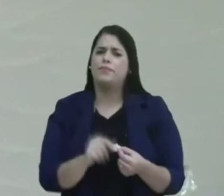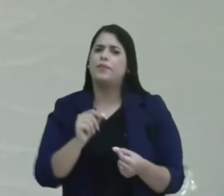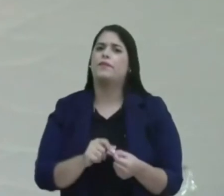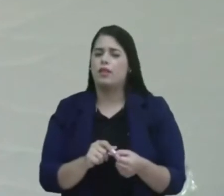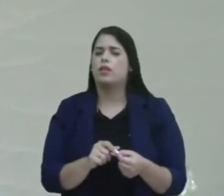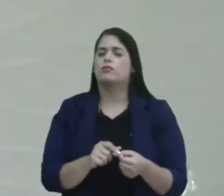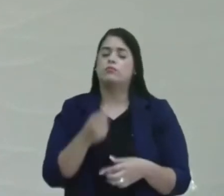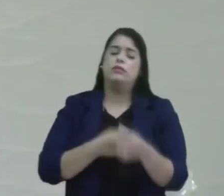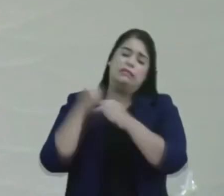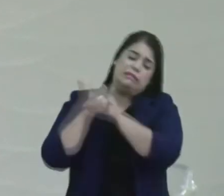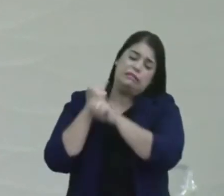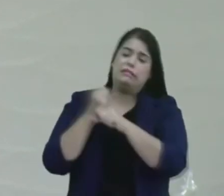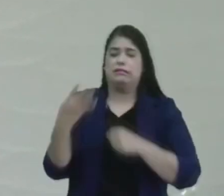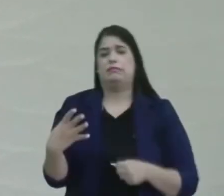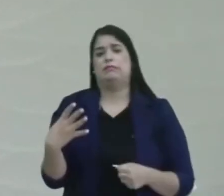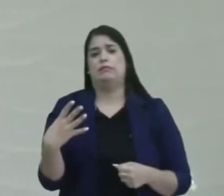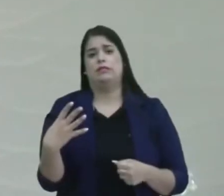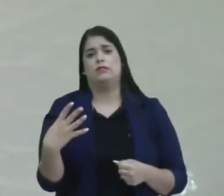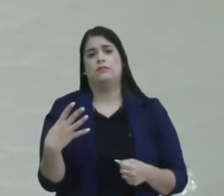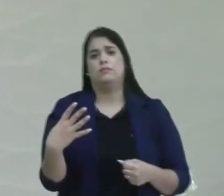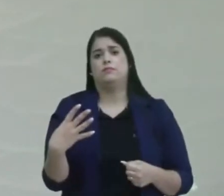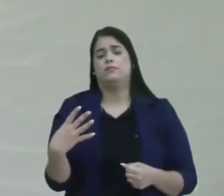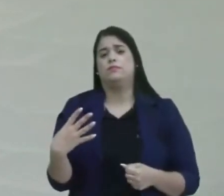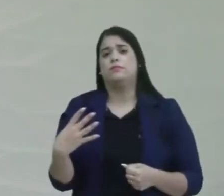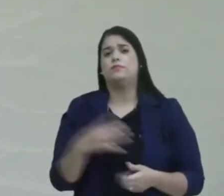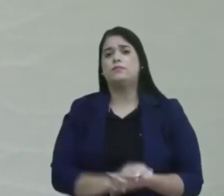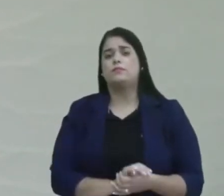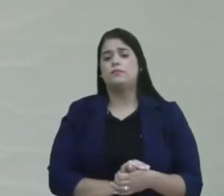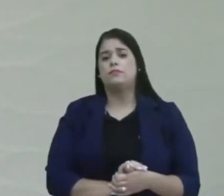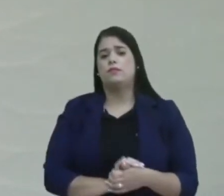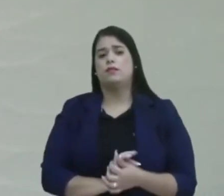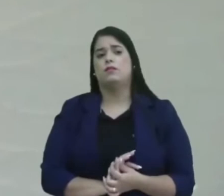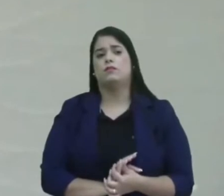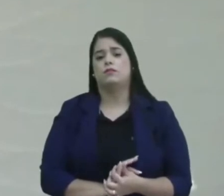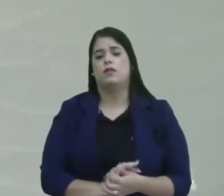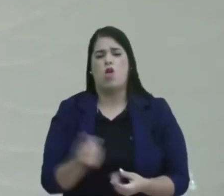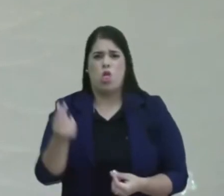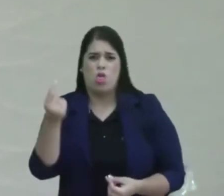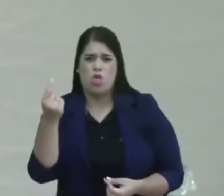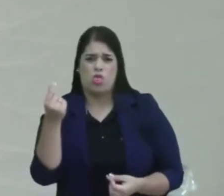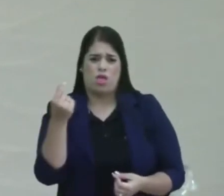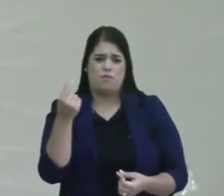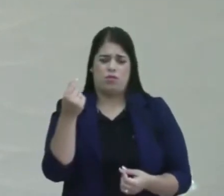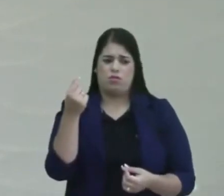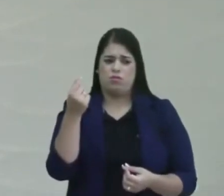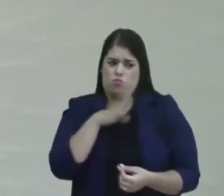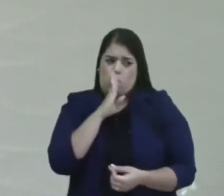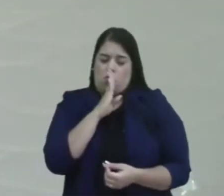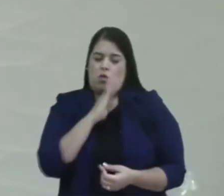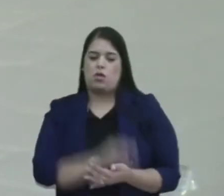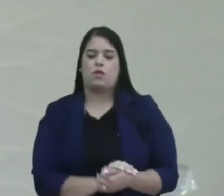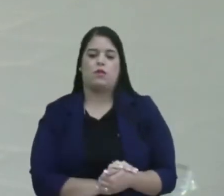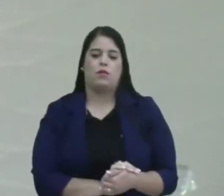durante esses 4 anos. Só esse ano foram destinadas para o orçamento secreto, que, traduzindo para a